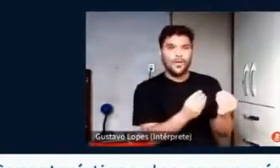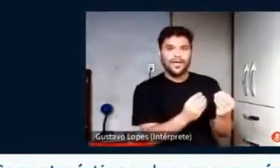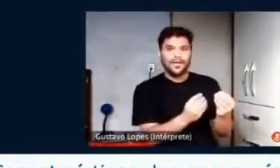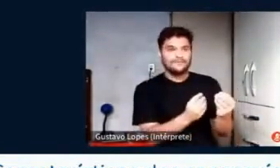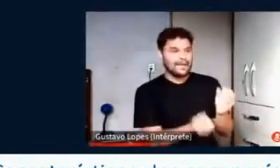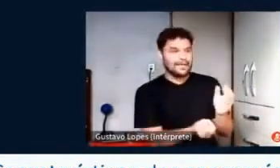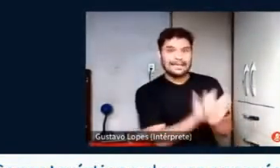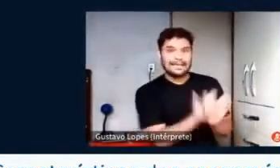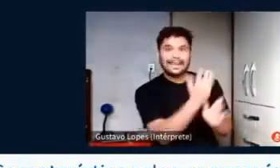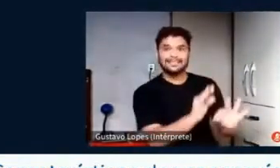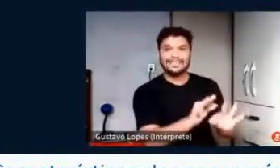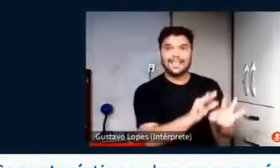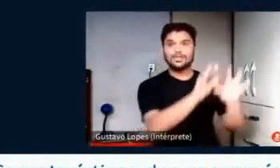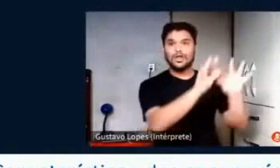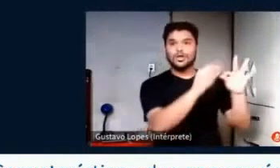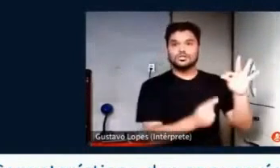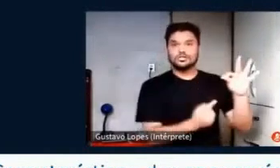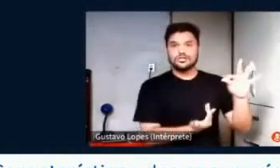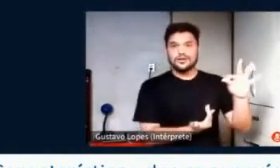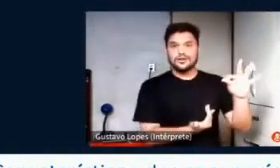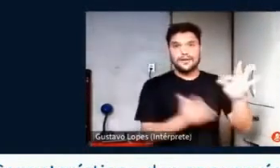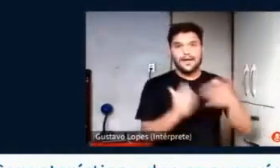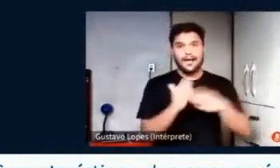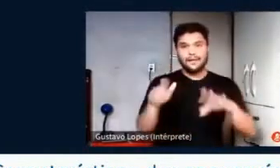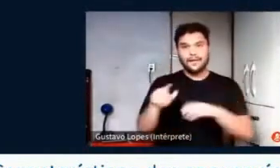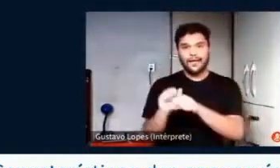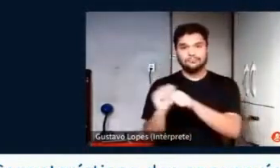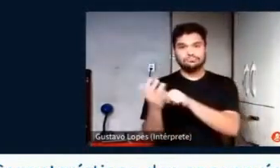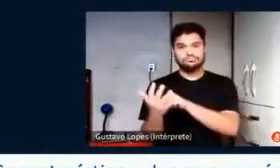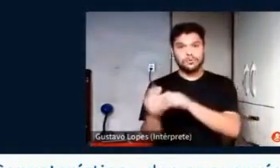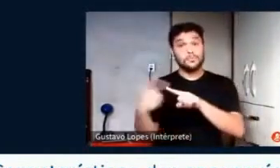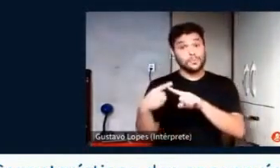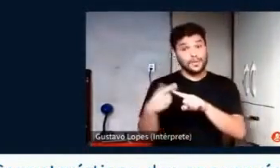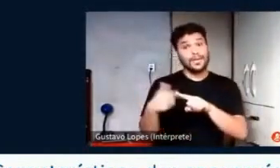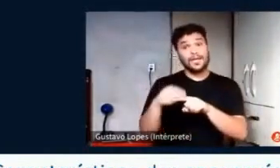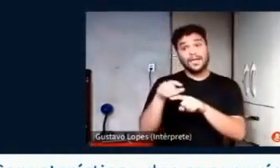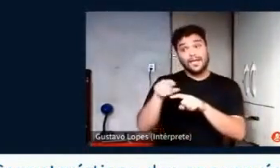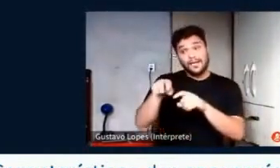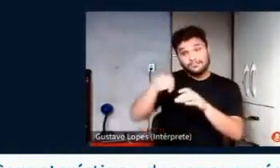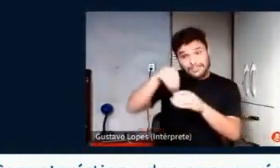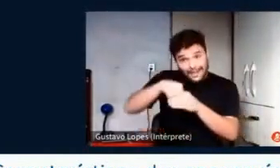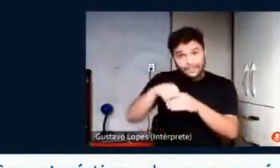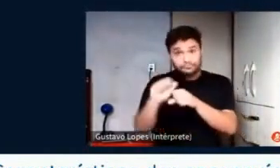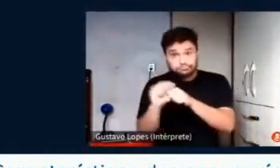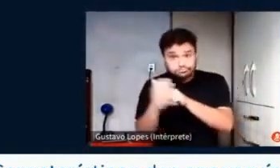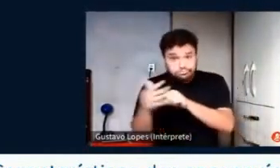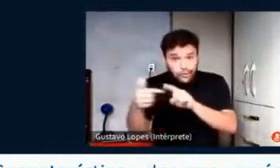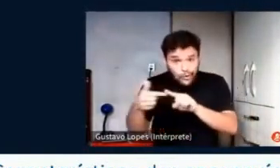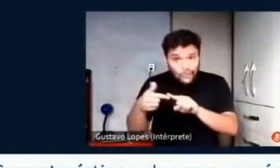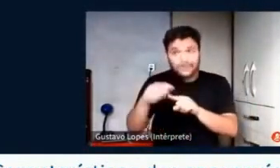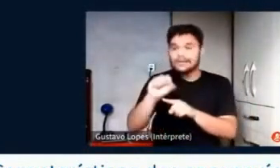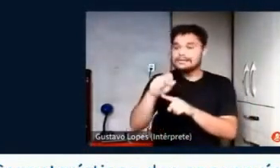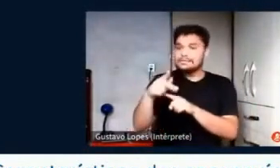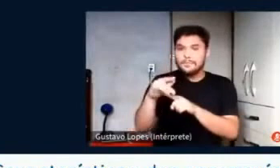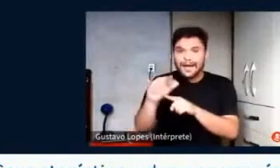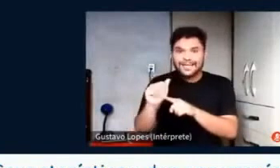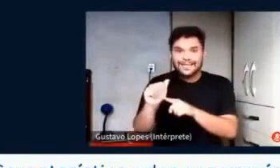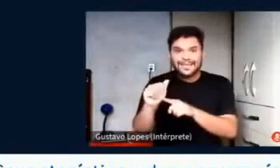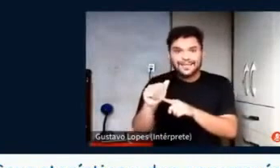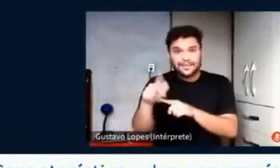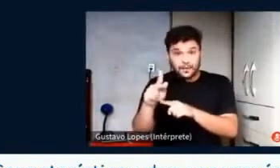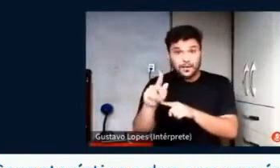está muito atrelado a essa característica da proteína spike no desenvolvimento de vacinas, desenvolvimento de testes, e